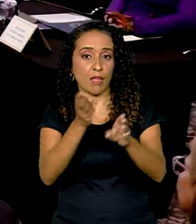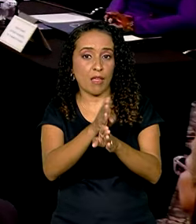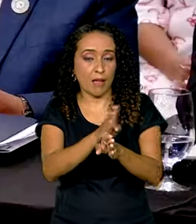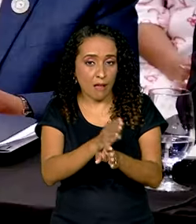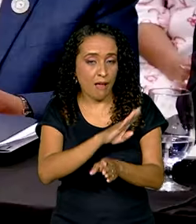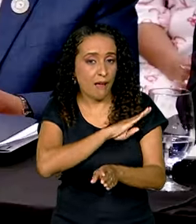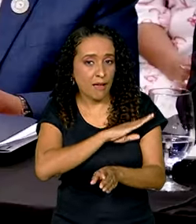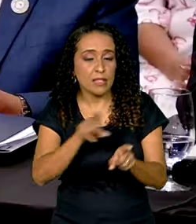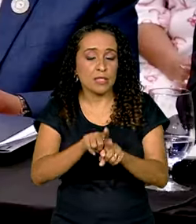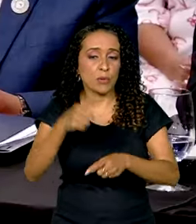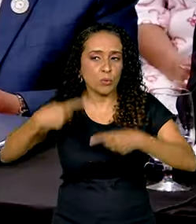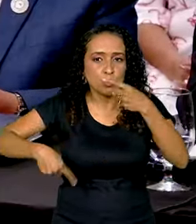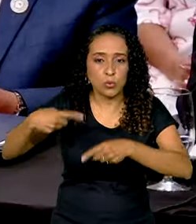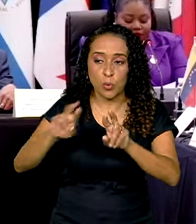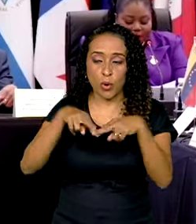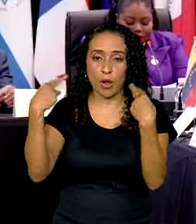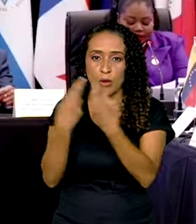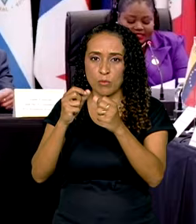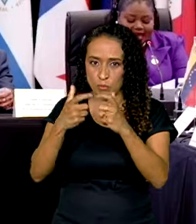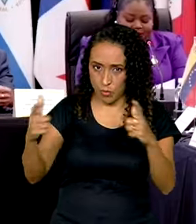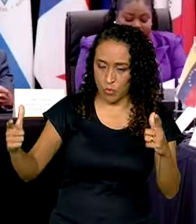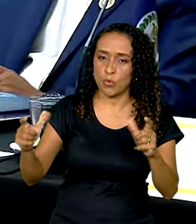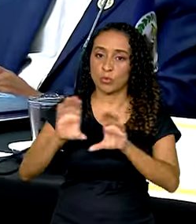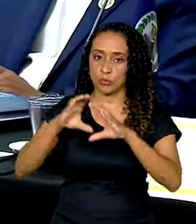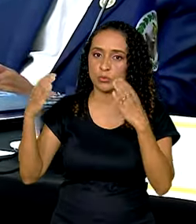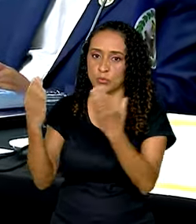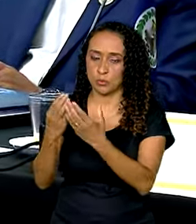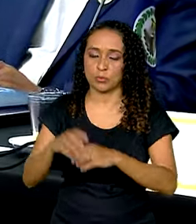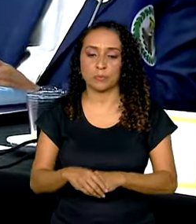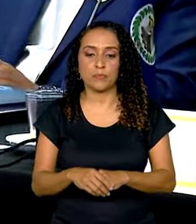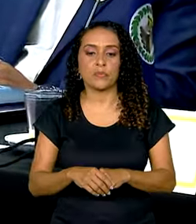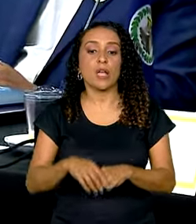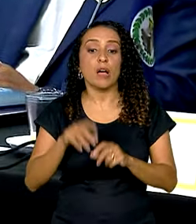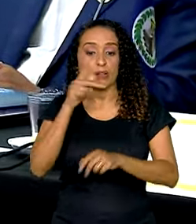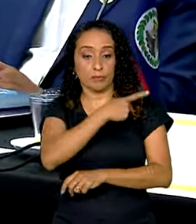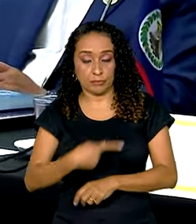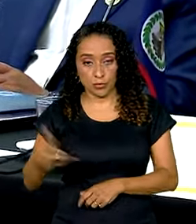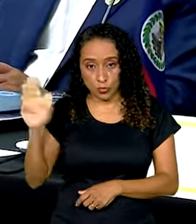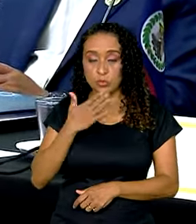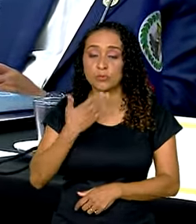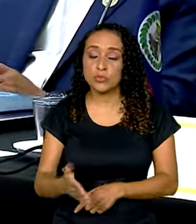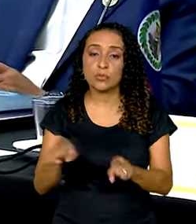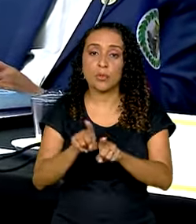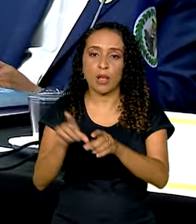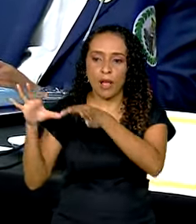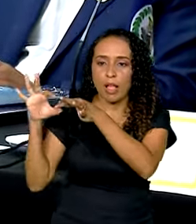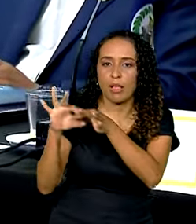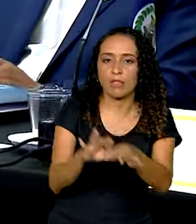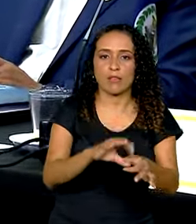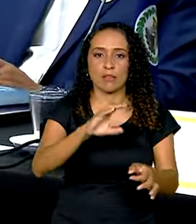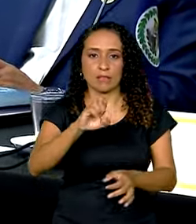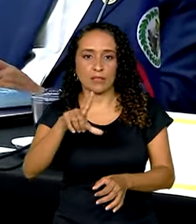discutido também em uma reunião ampliada durante a cúpula. O presidente Lula pediu ainda a união da